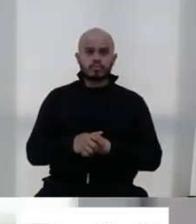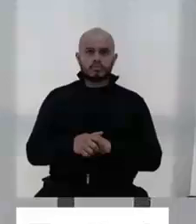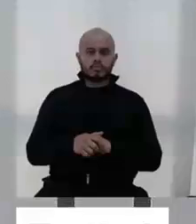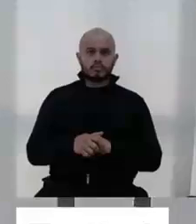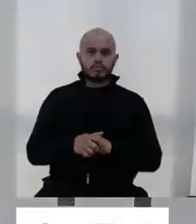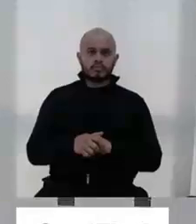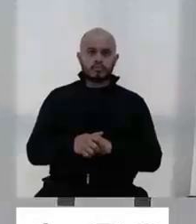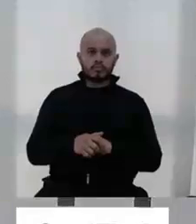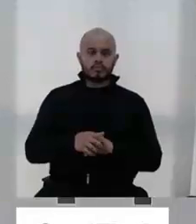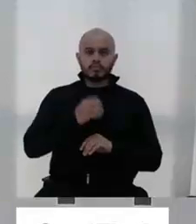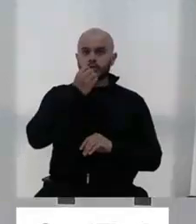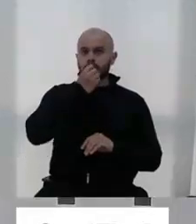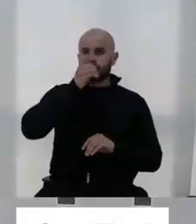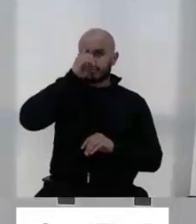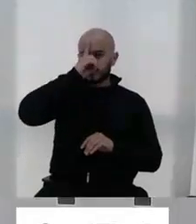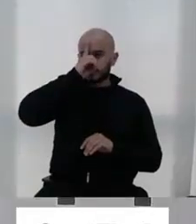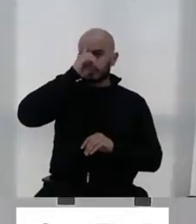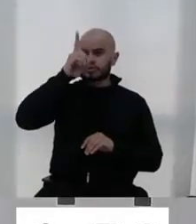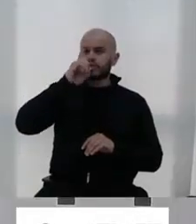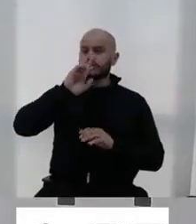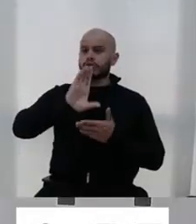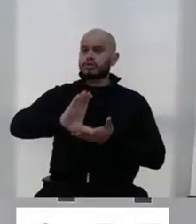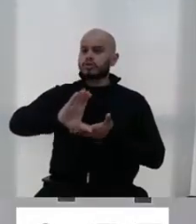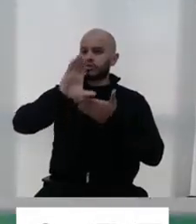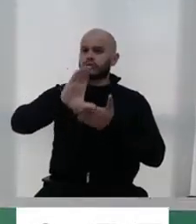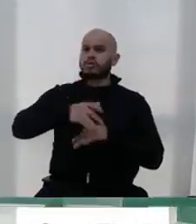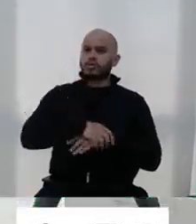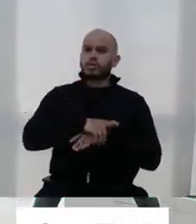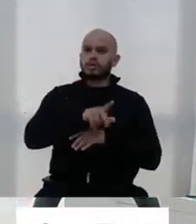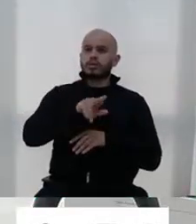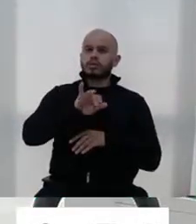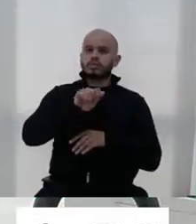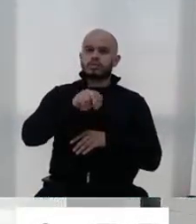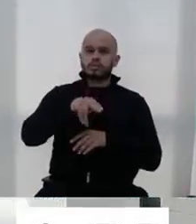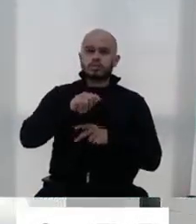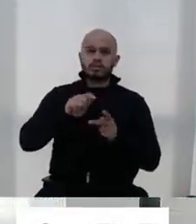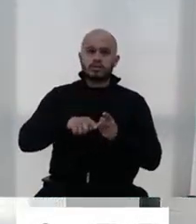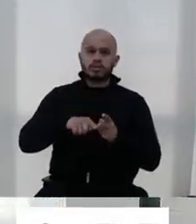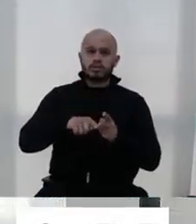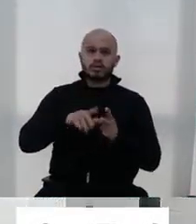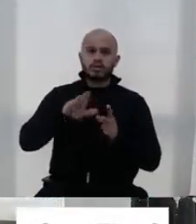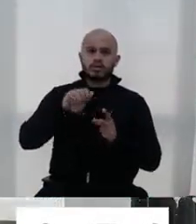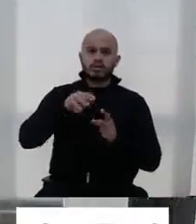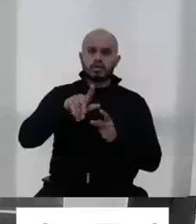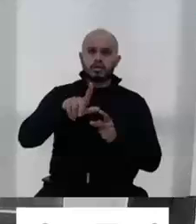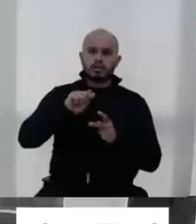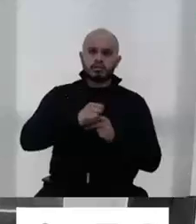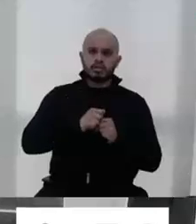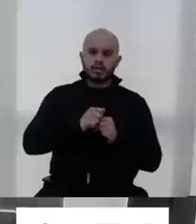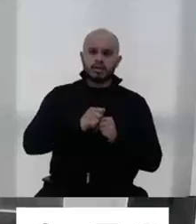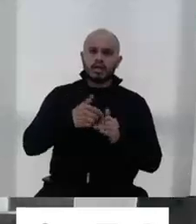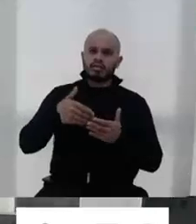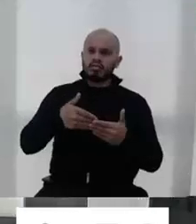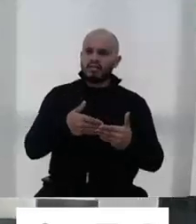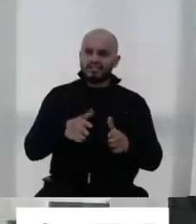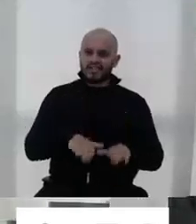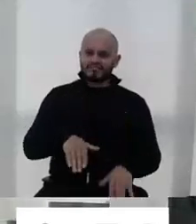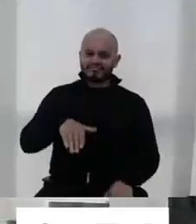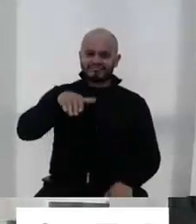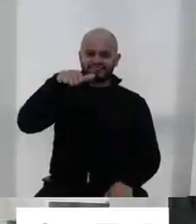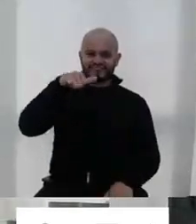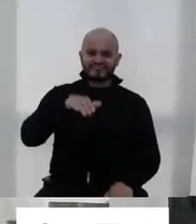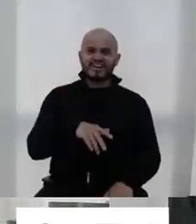Bom dia ao conselho, a doutora Luciana, oi Camila, né? O nenenzinho já está bem grandinho, né?